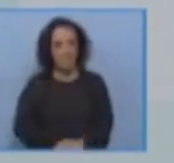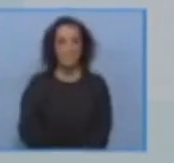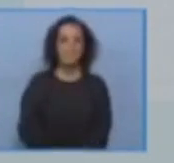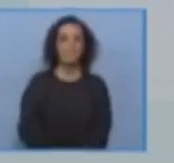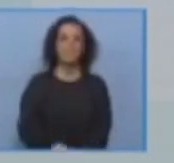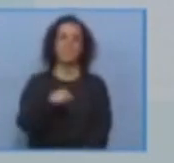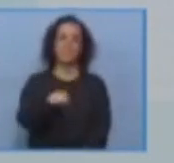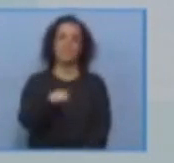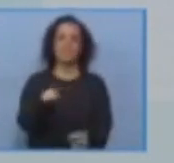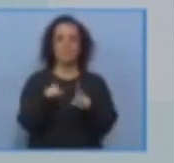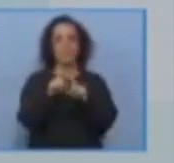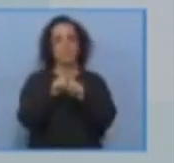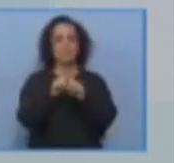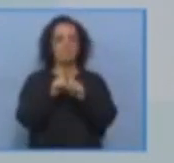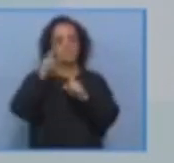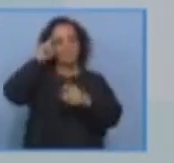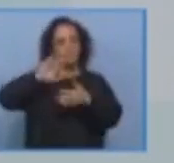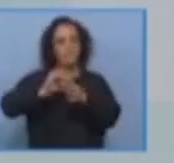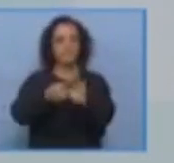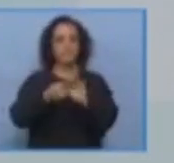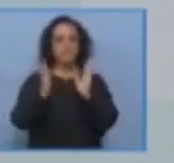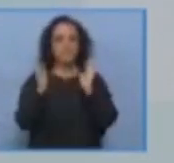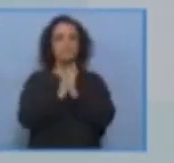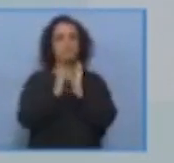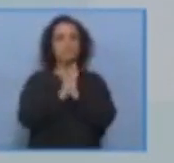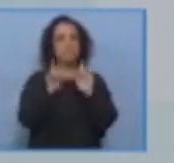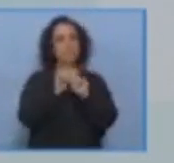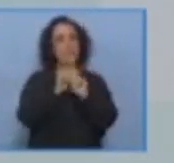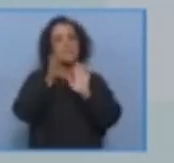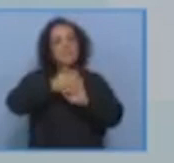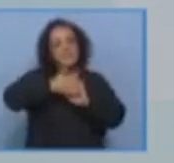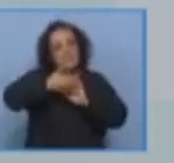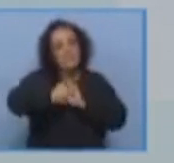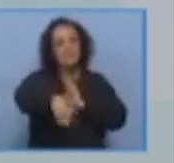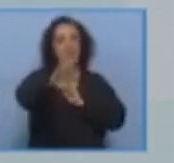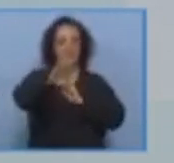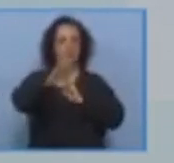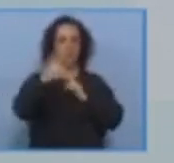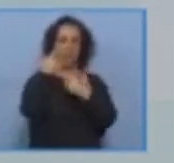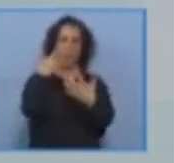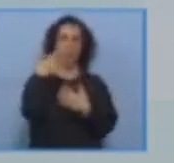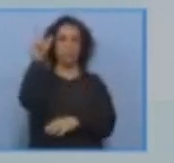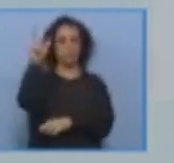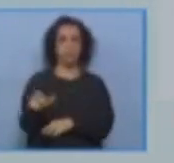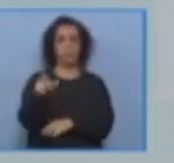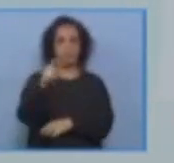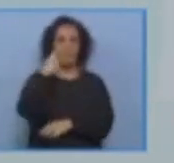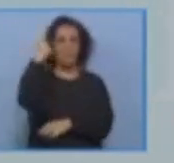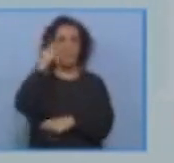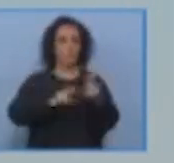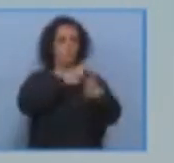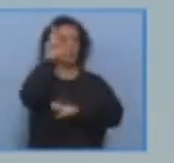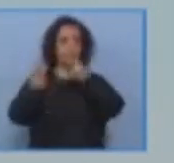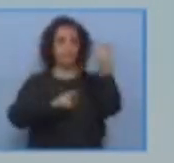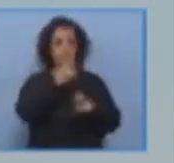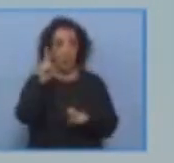igreja em saída, o Papa assume isso até fisicamente nas suas viagens e logo em